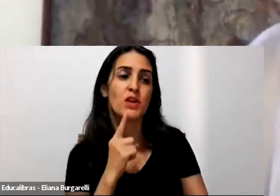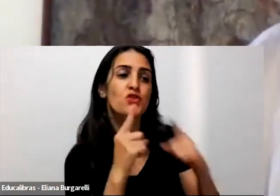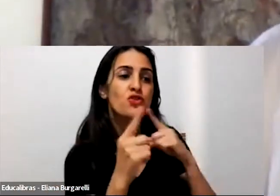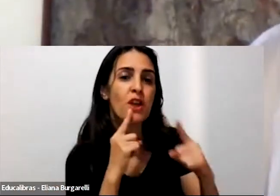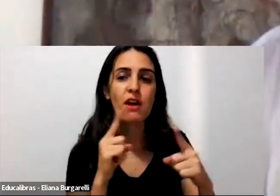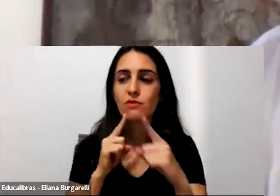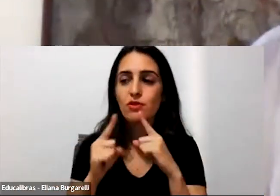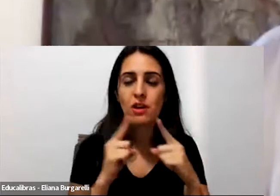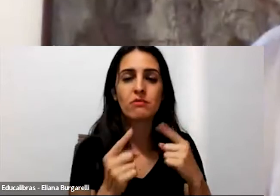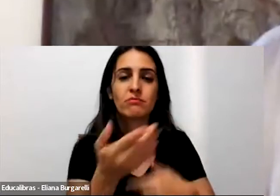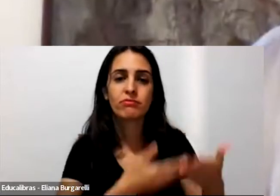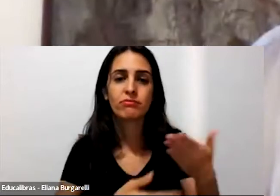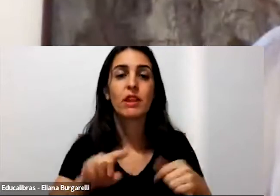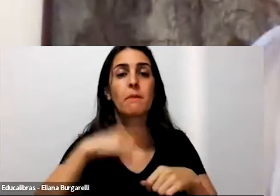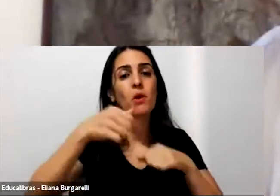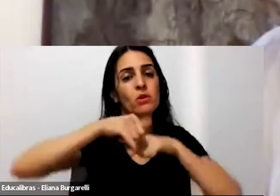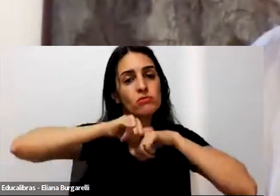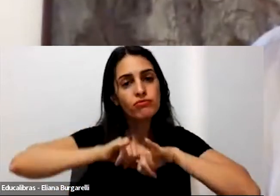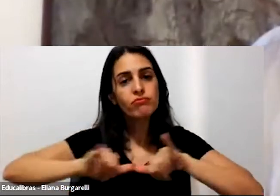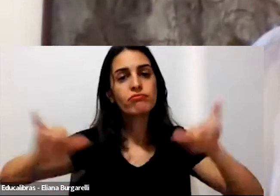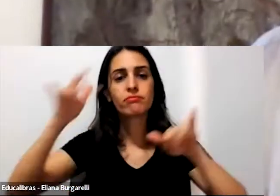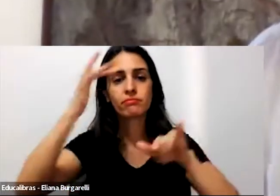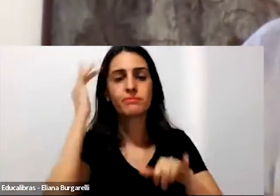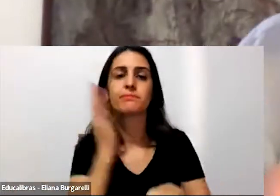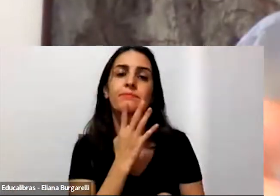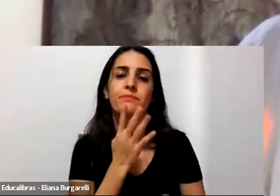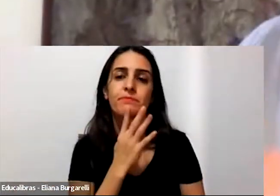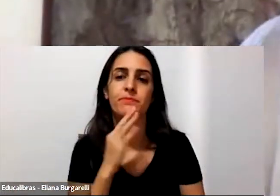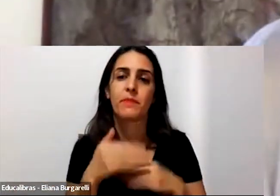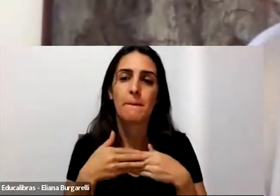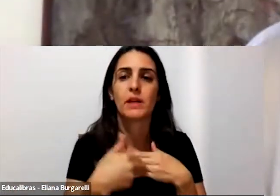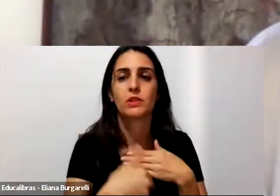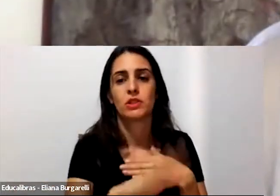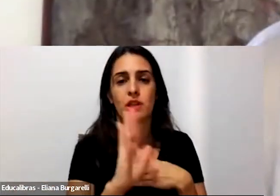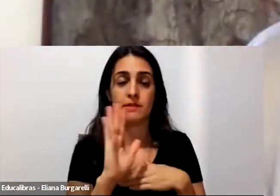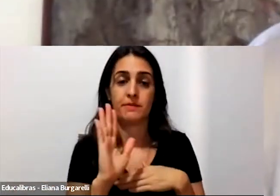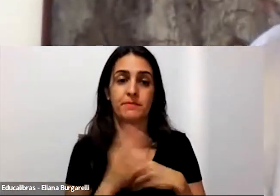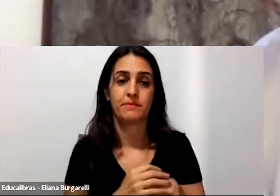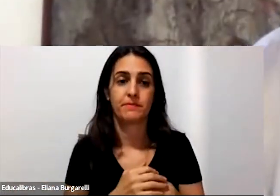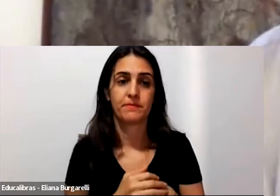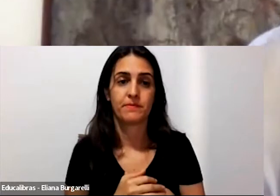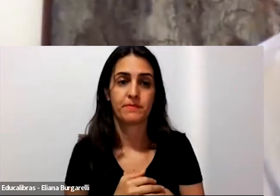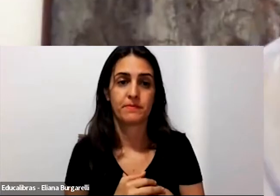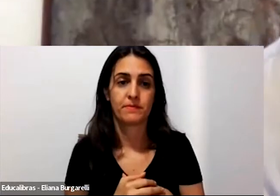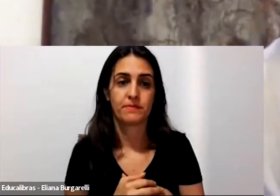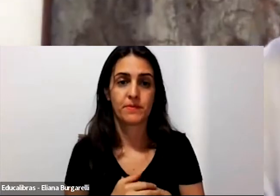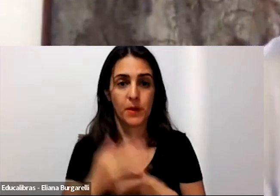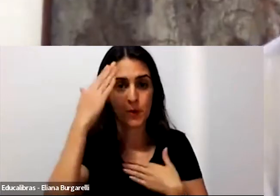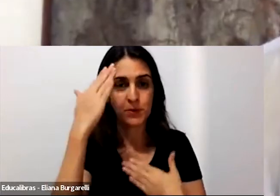integra o Brasil. A partir daí, você consegue discutir segurança climática e inserção internacional do Brasil em outras bases. Muito obrigada.